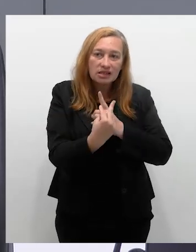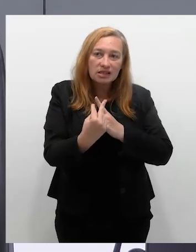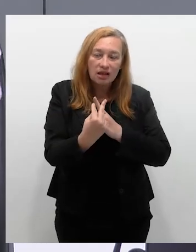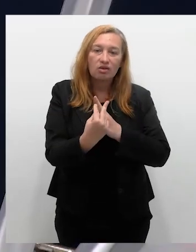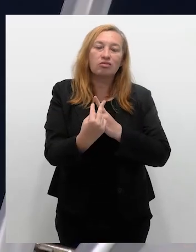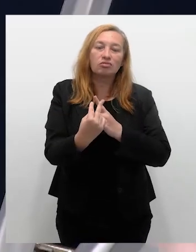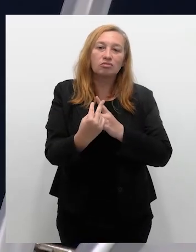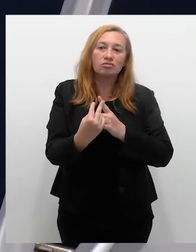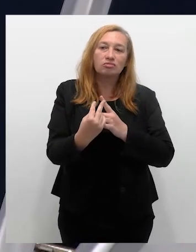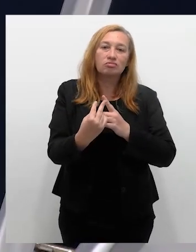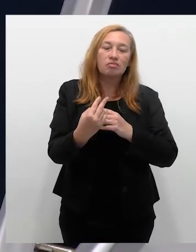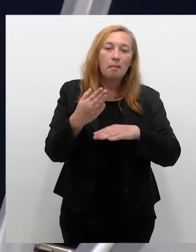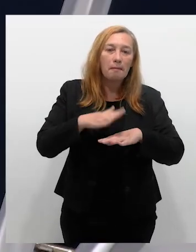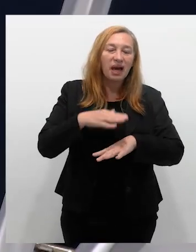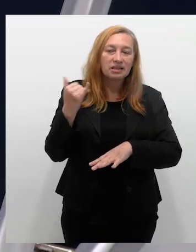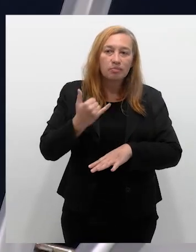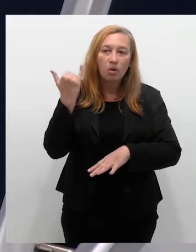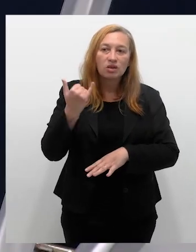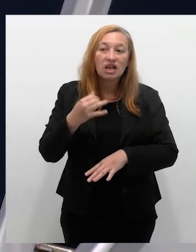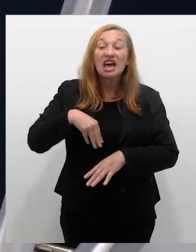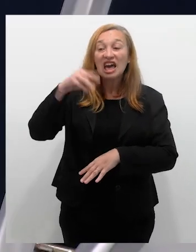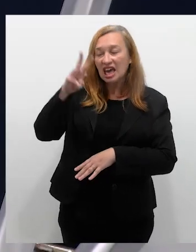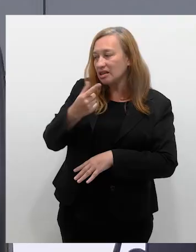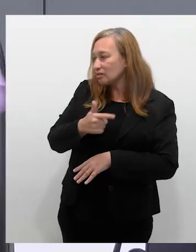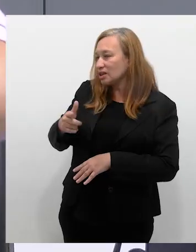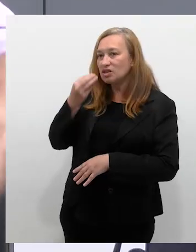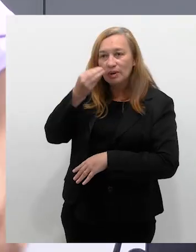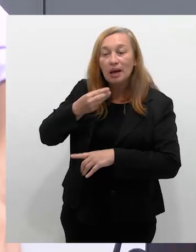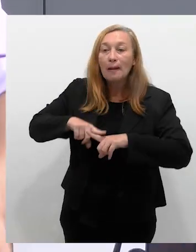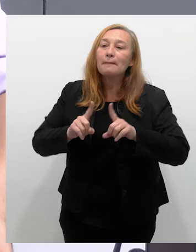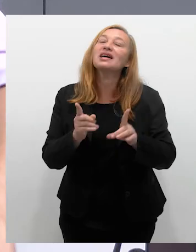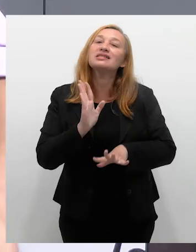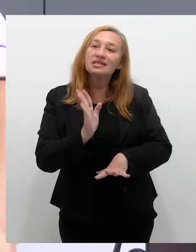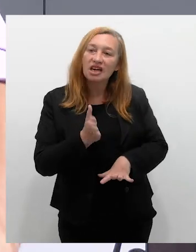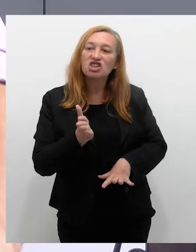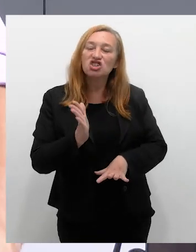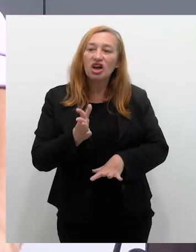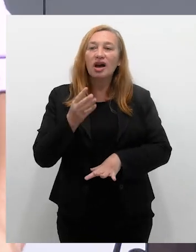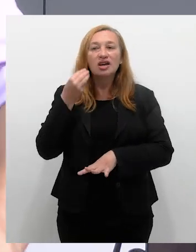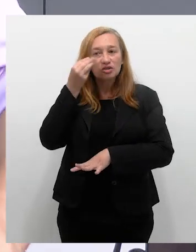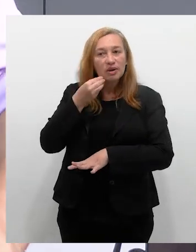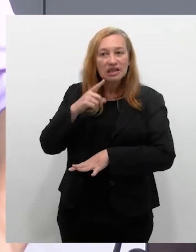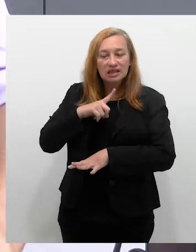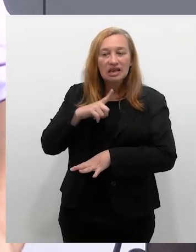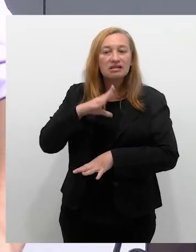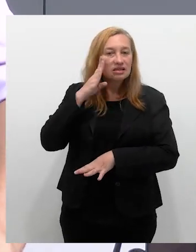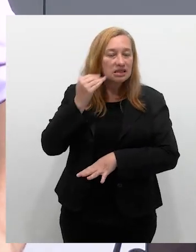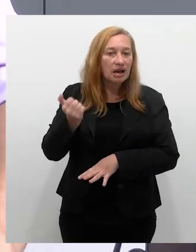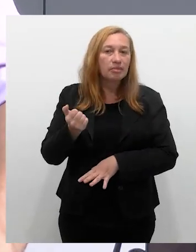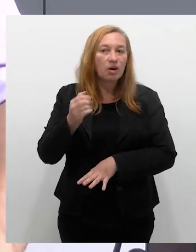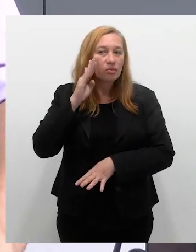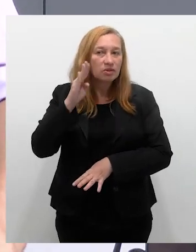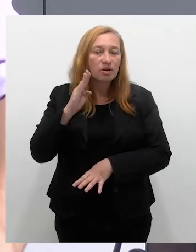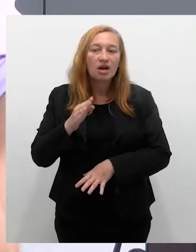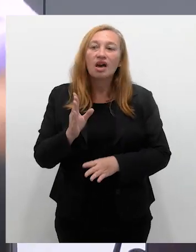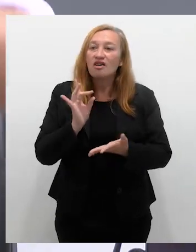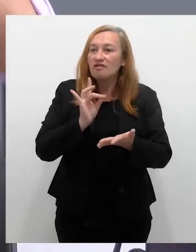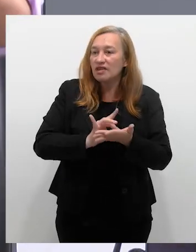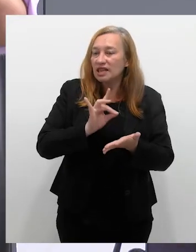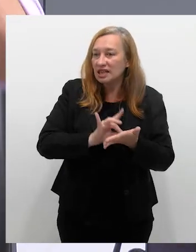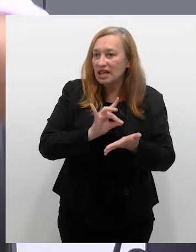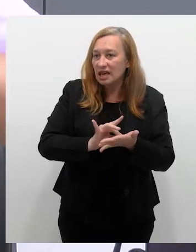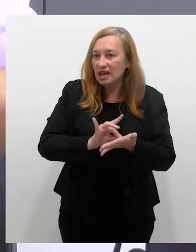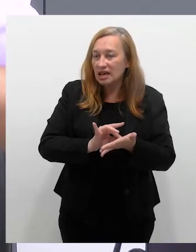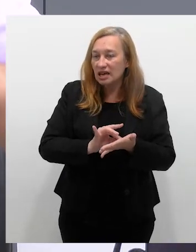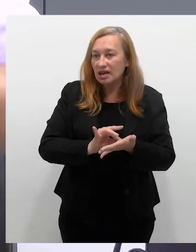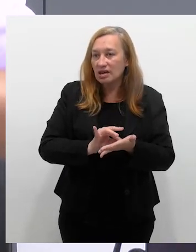As pessoas que não têm a experiência. Porque quem já está vivido na arte sabe que o processo é fundamental, né? Eu costumo dizer que é a